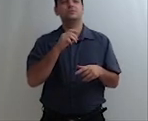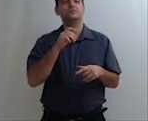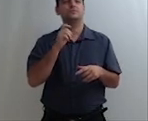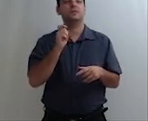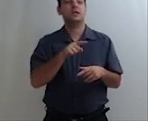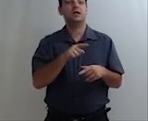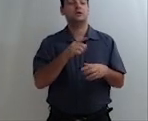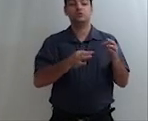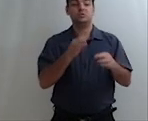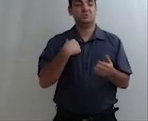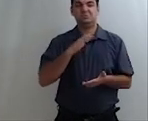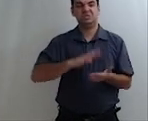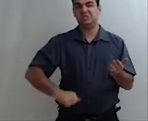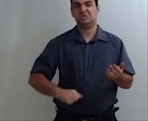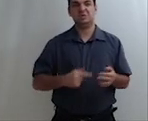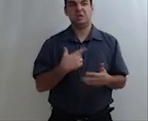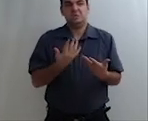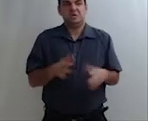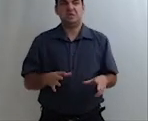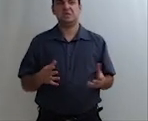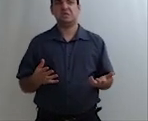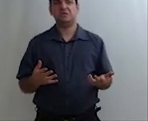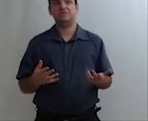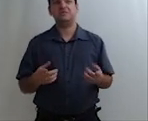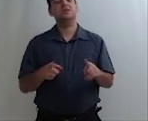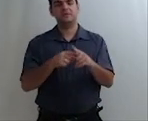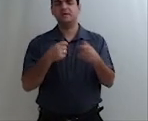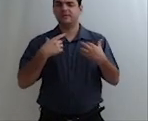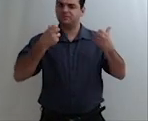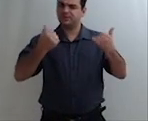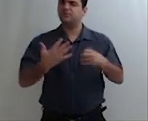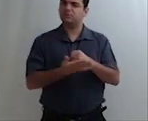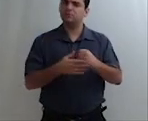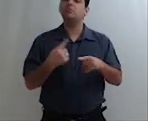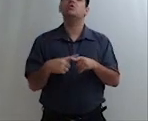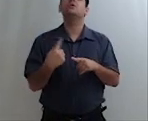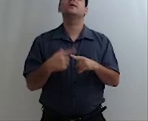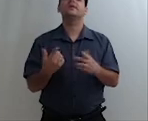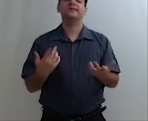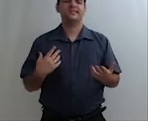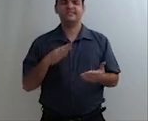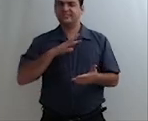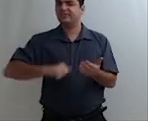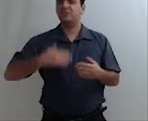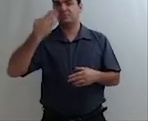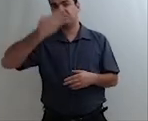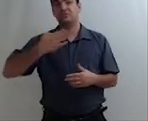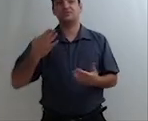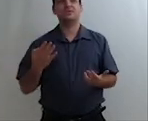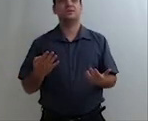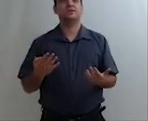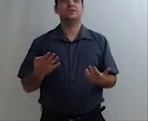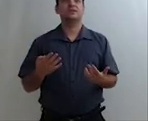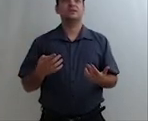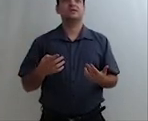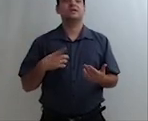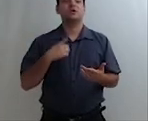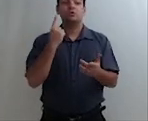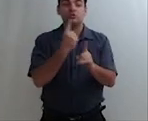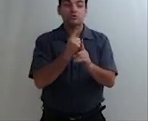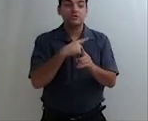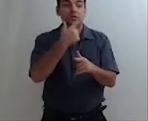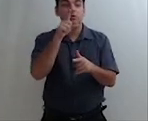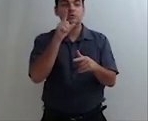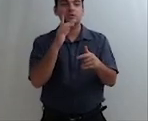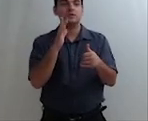afastou com fundamentação consistente aduzindo que a identificação de outras digitais no cabo